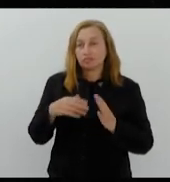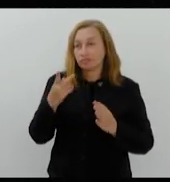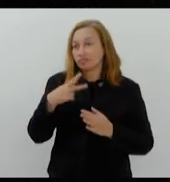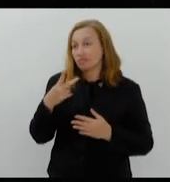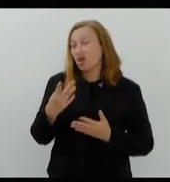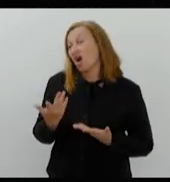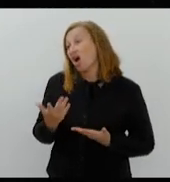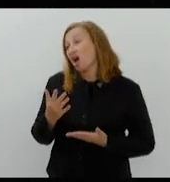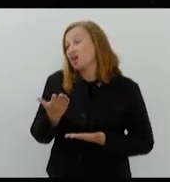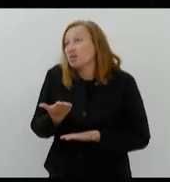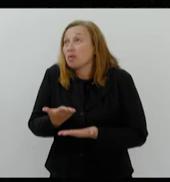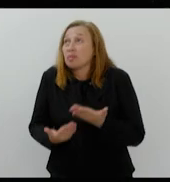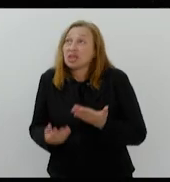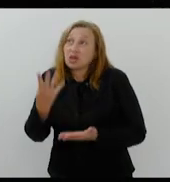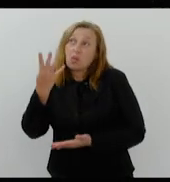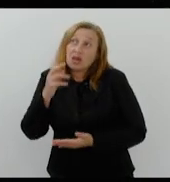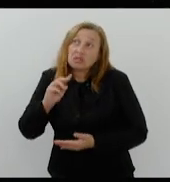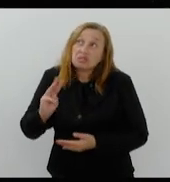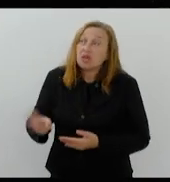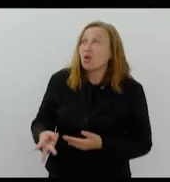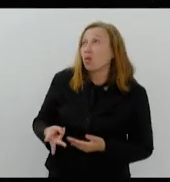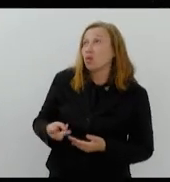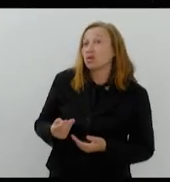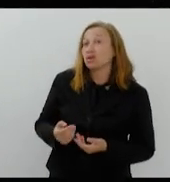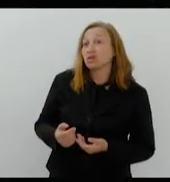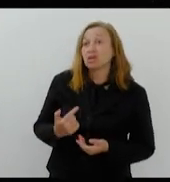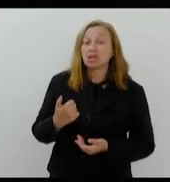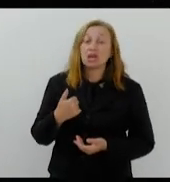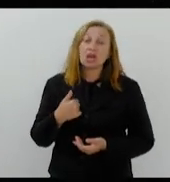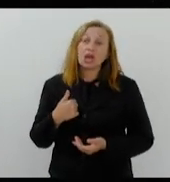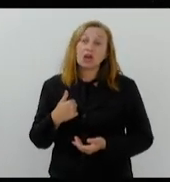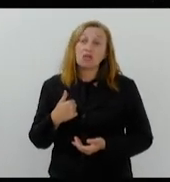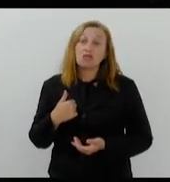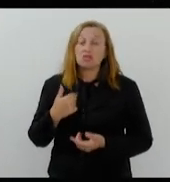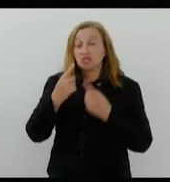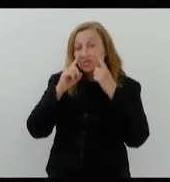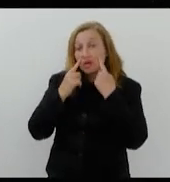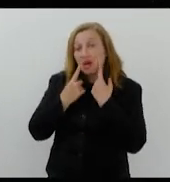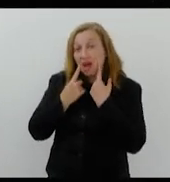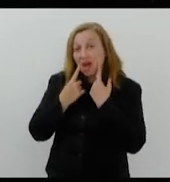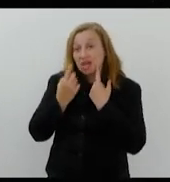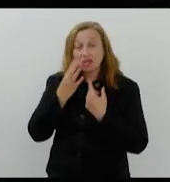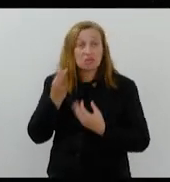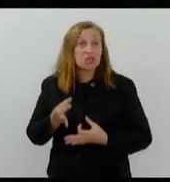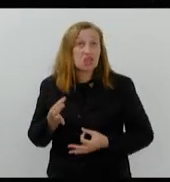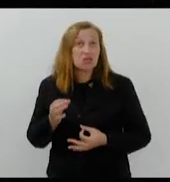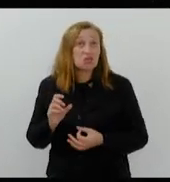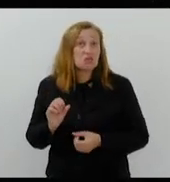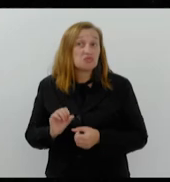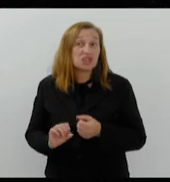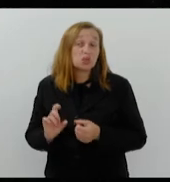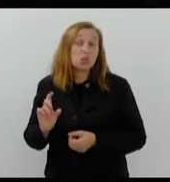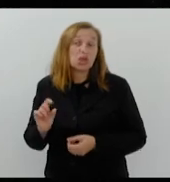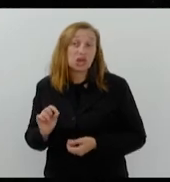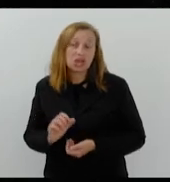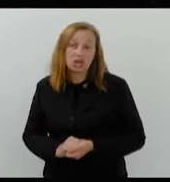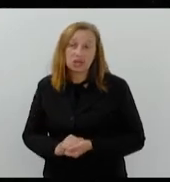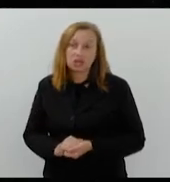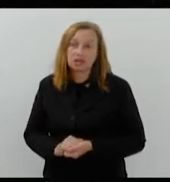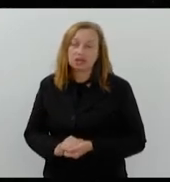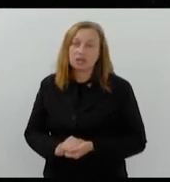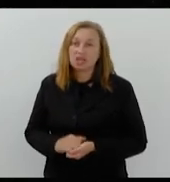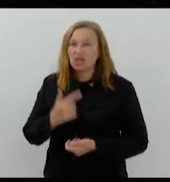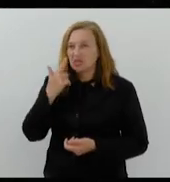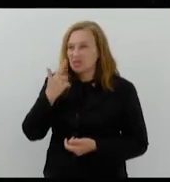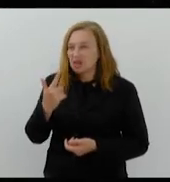de 4 bilhões, vou sentar no meio fio, chorar e ver o Estado quebrar,